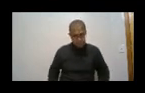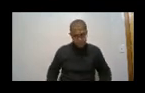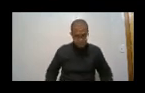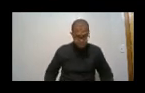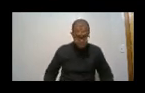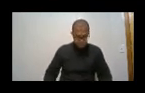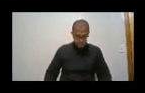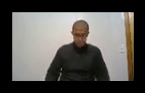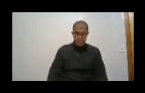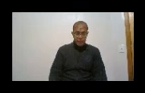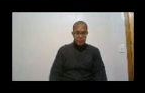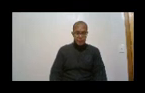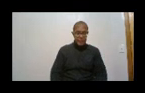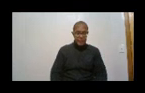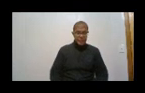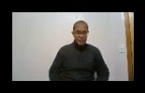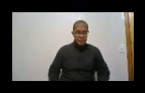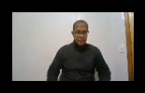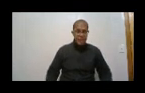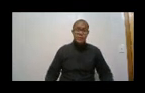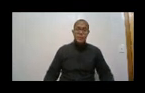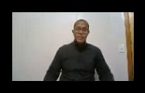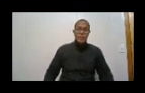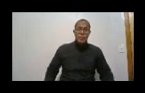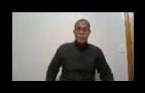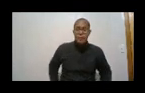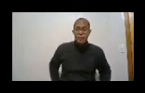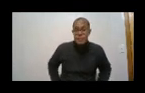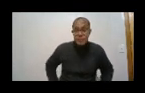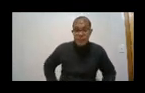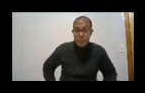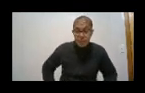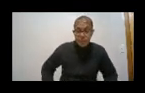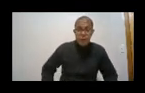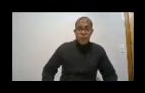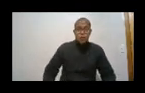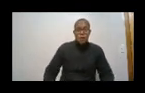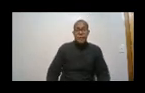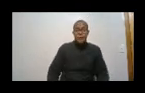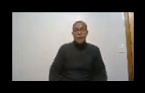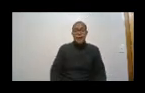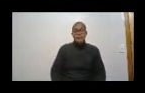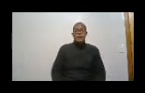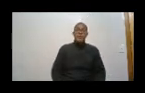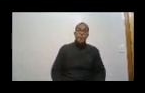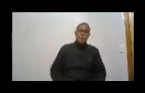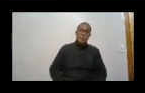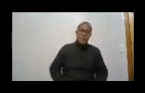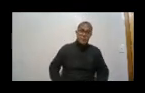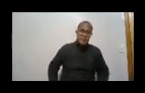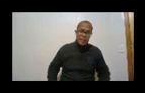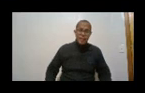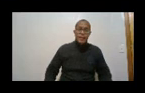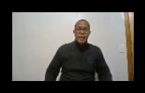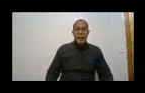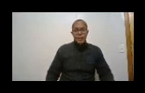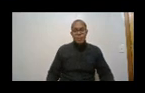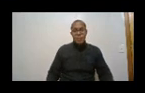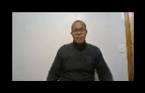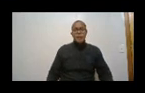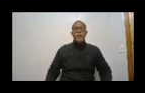resposta tóxica. Eu vou ter uma reação adversa ao medicamento, eu vou ter um processo alérgico, um choque anafilático. Então isso pode acontecer,